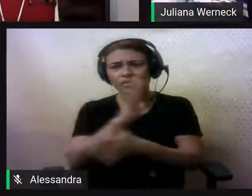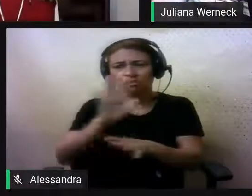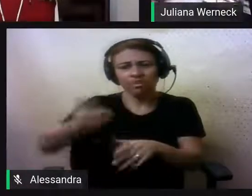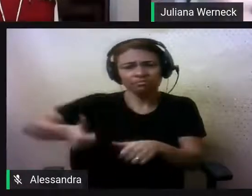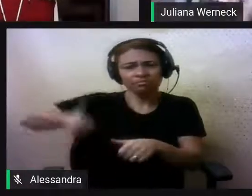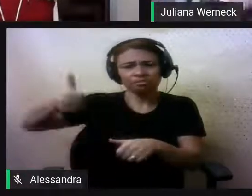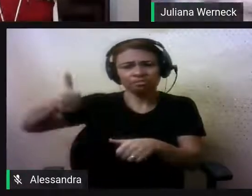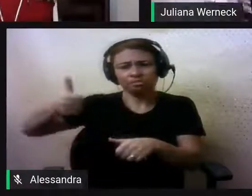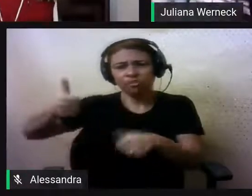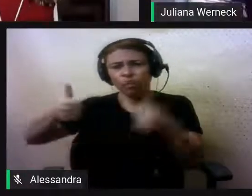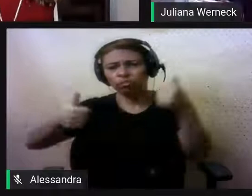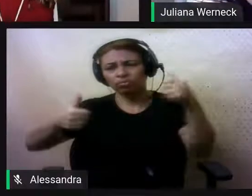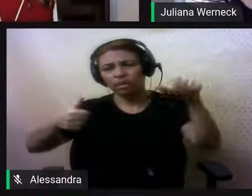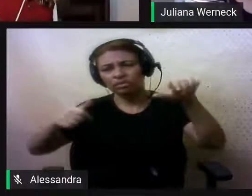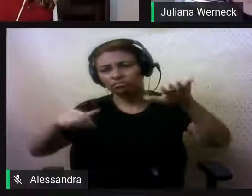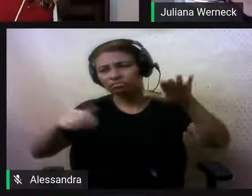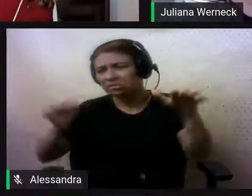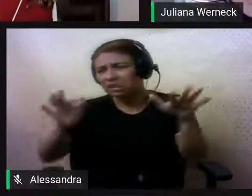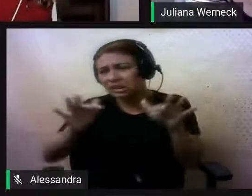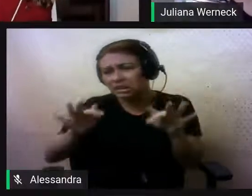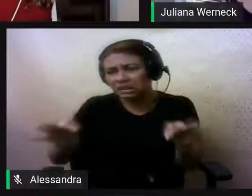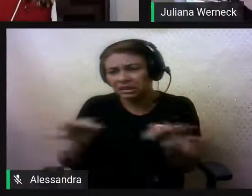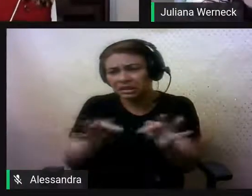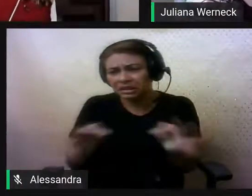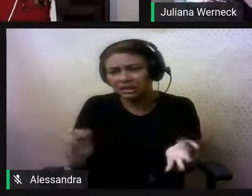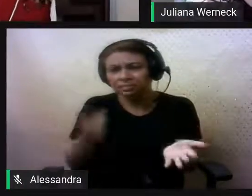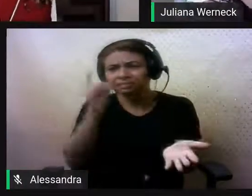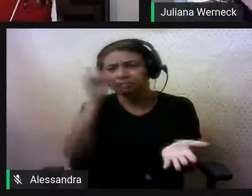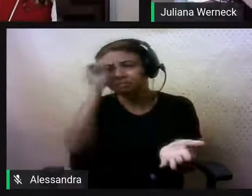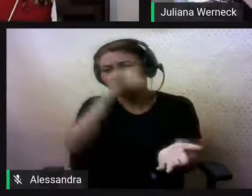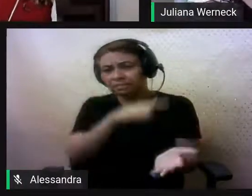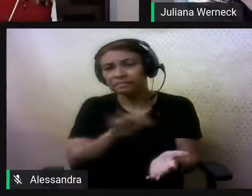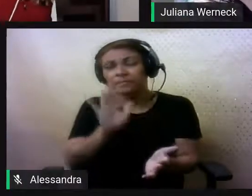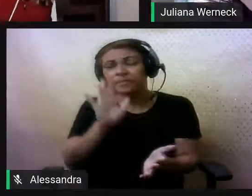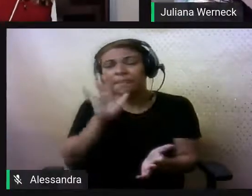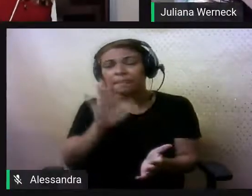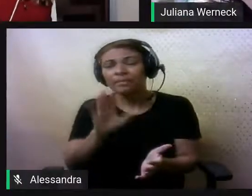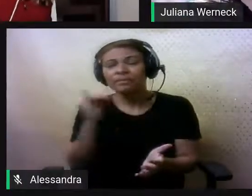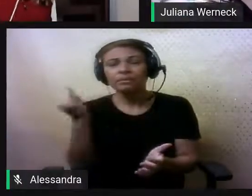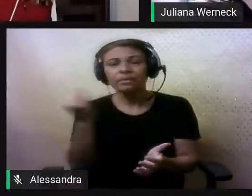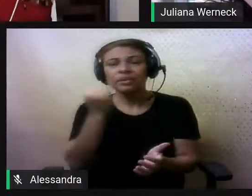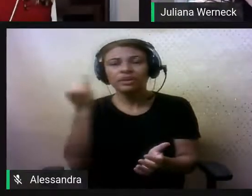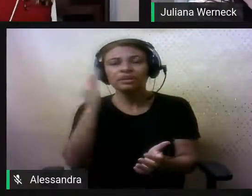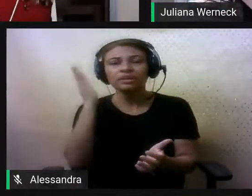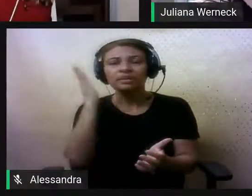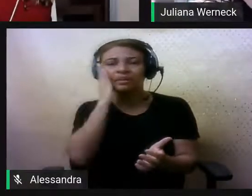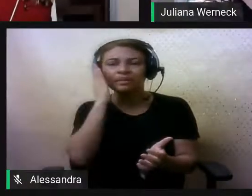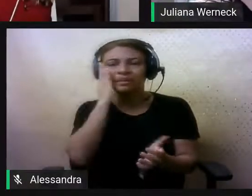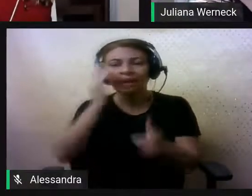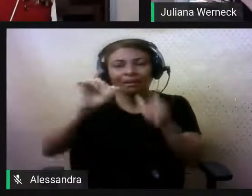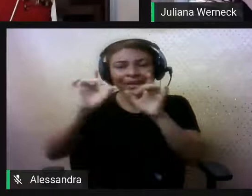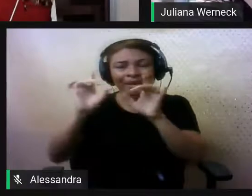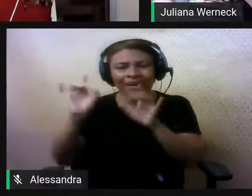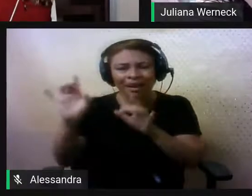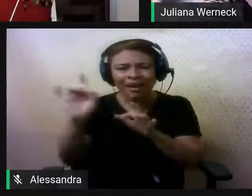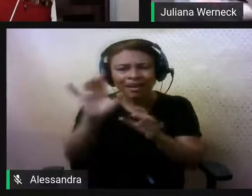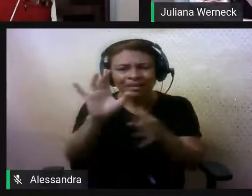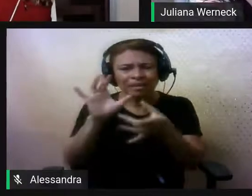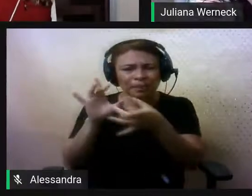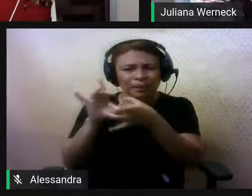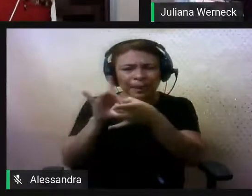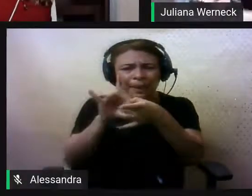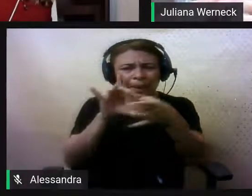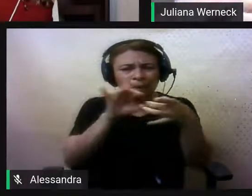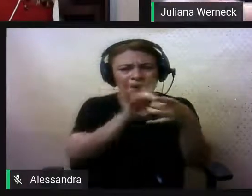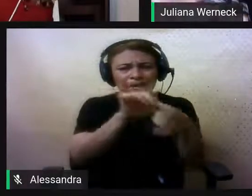privilegiados, outros muito mais difíceis. Mas é importante saber que em cada contexto desse